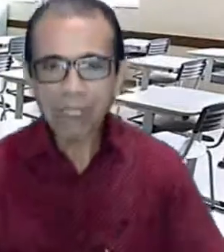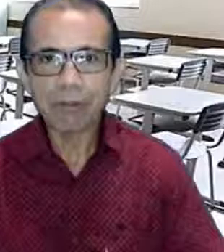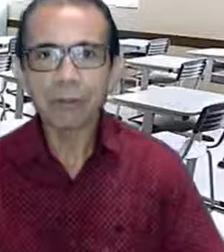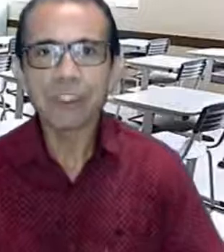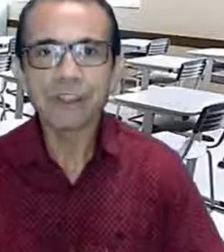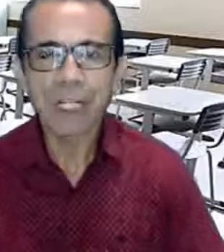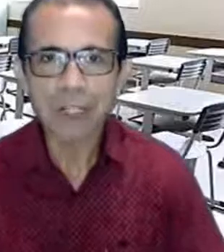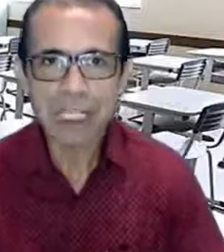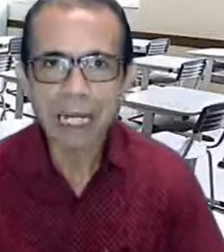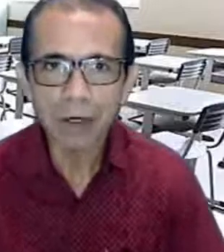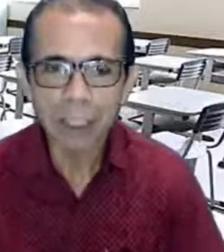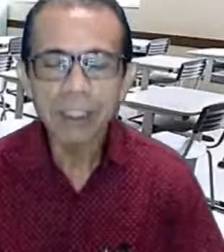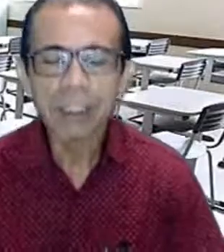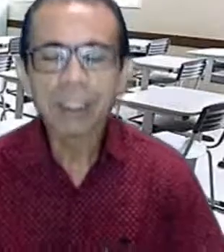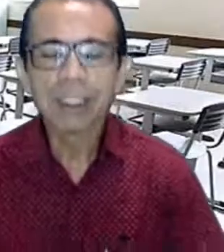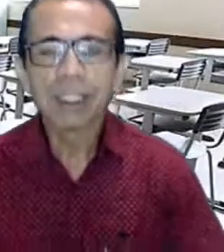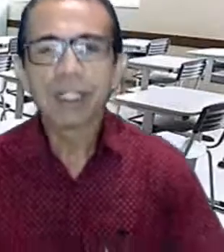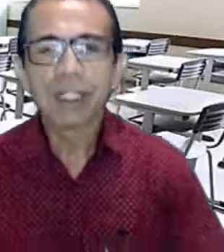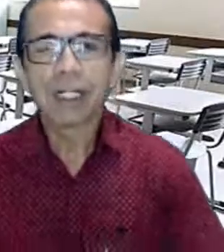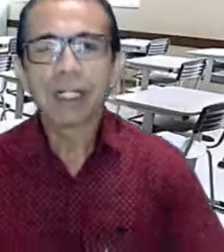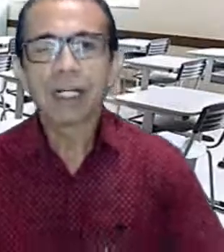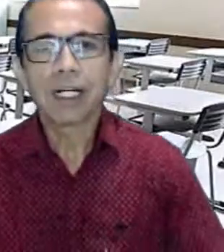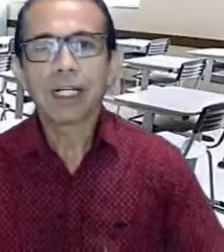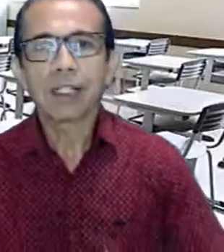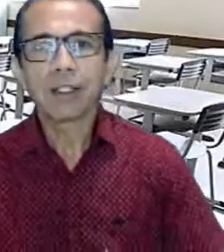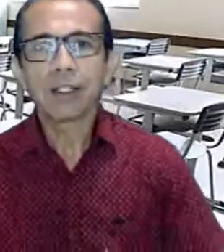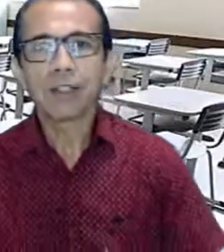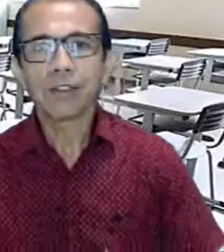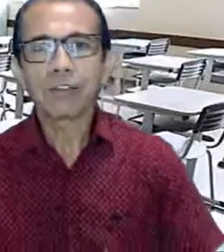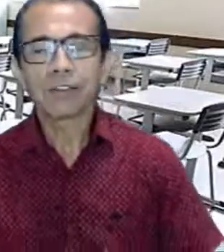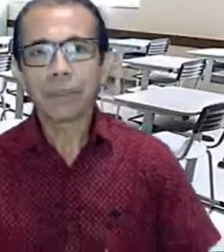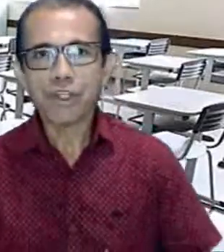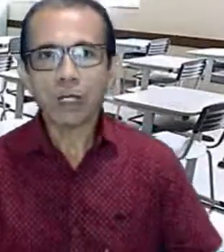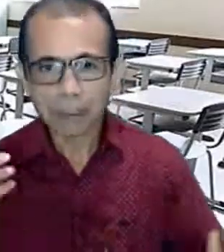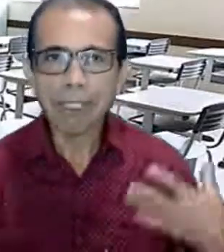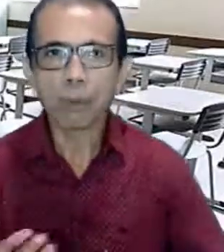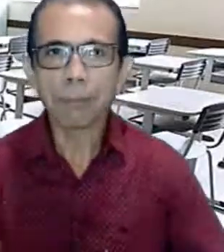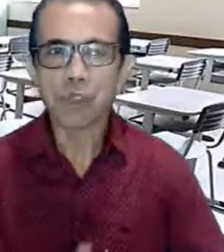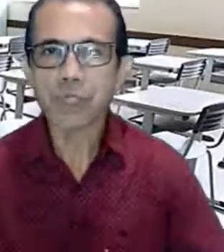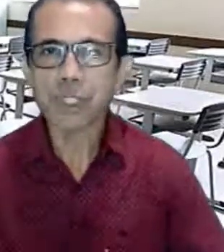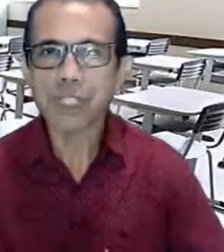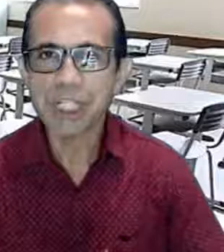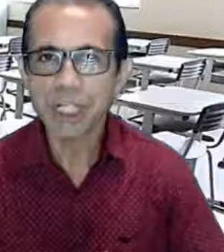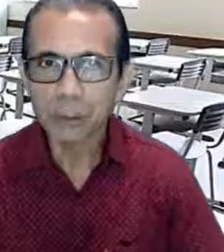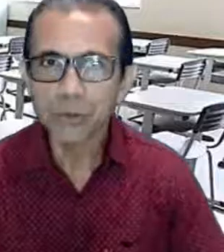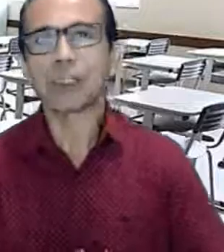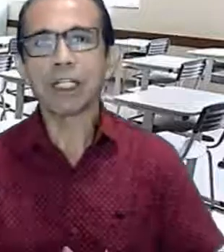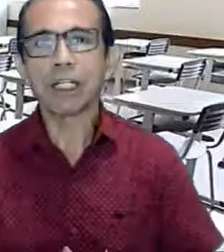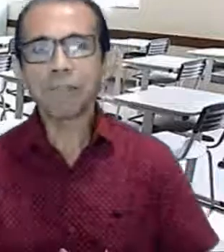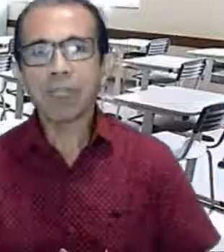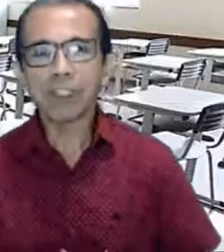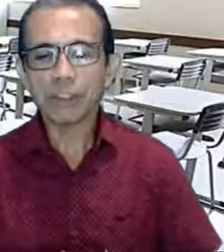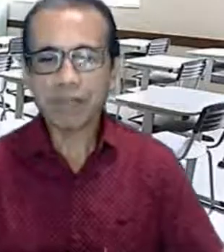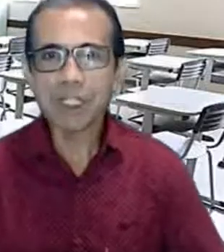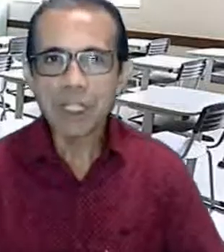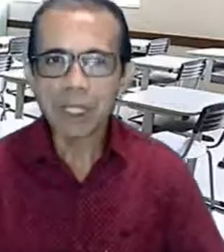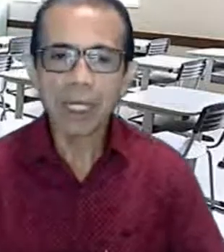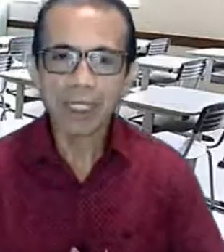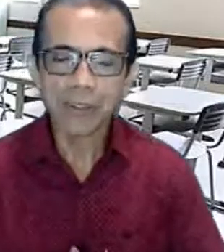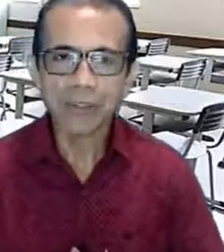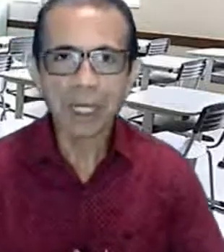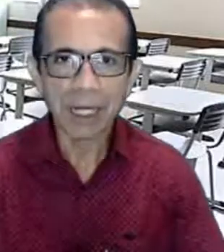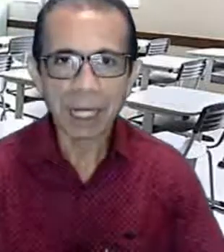vamos lá, vamos iniciar a nossa aula, a nossa aulinha de história, trabalhando os primeiros conceitos de história, e a gente vai